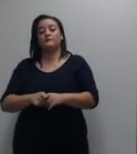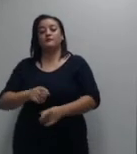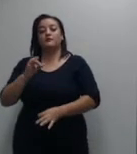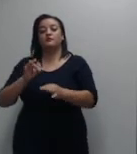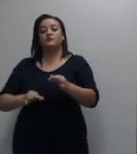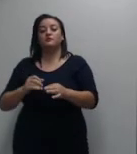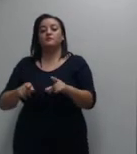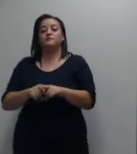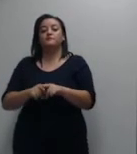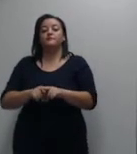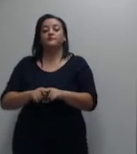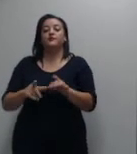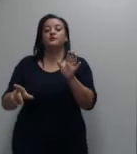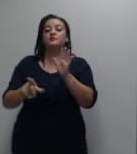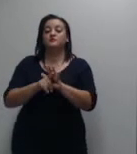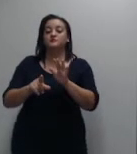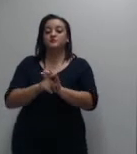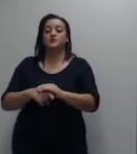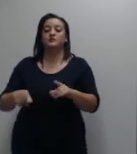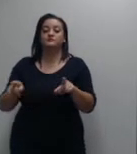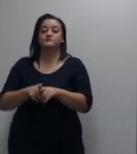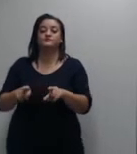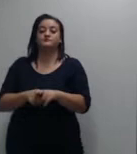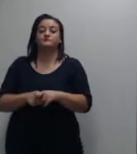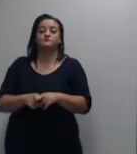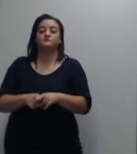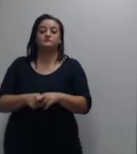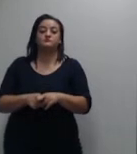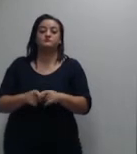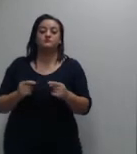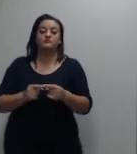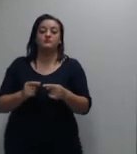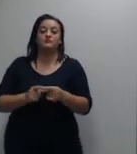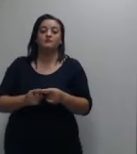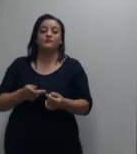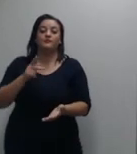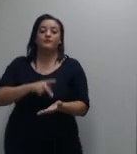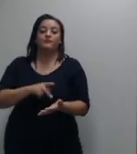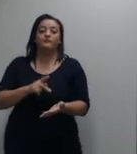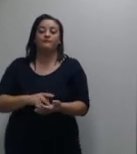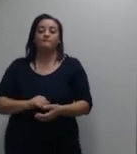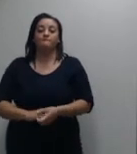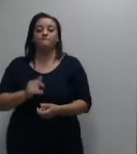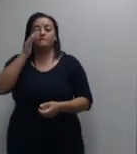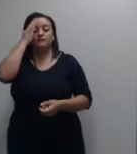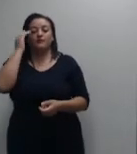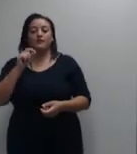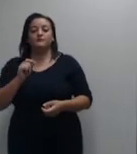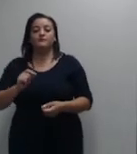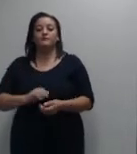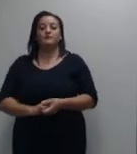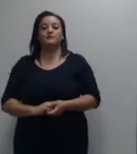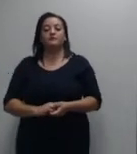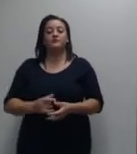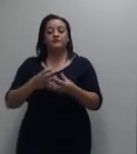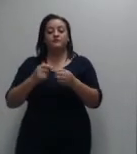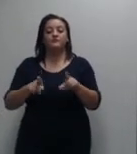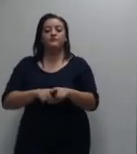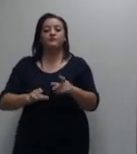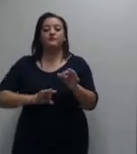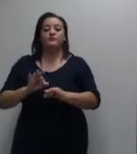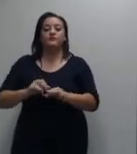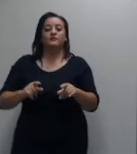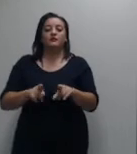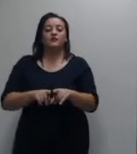tanto de legitimidade e presunção me velocidade sabes que a presunção de legitimidade